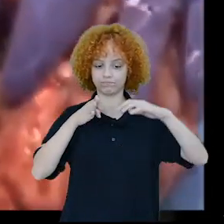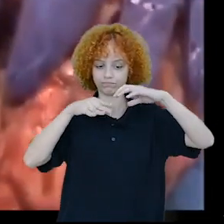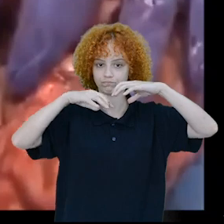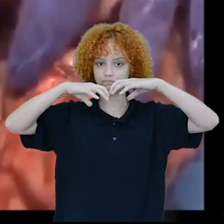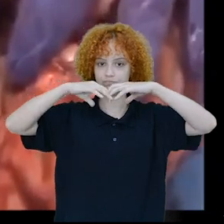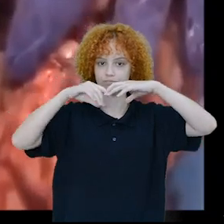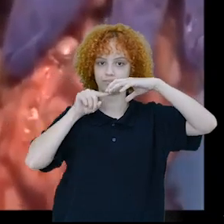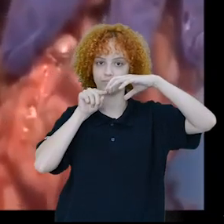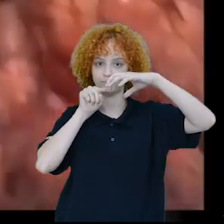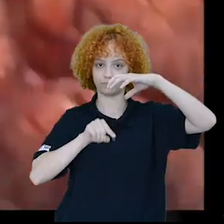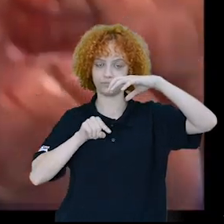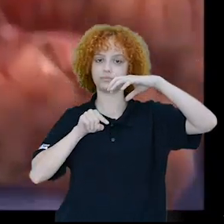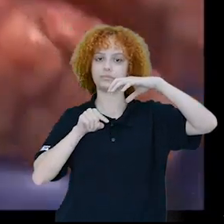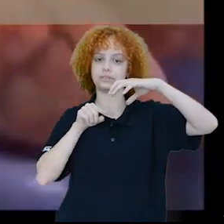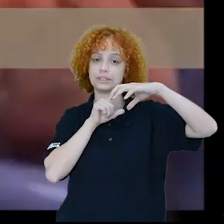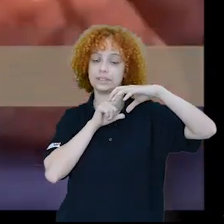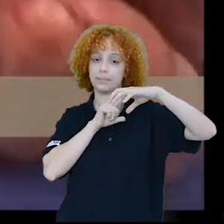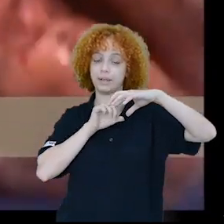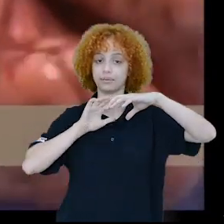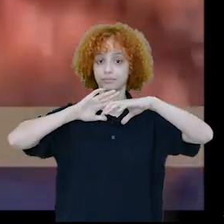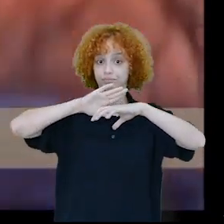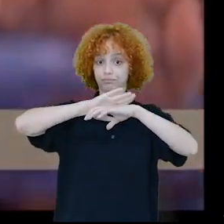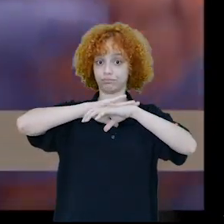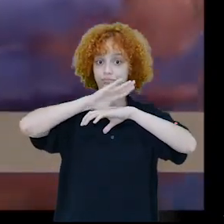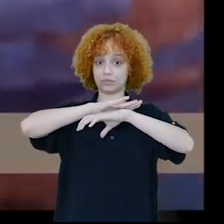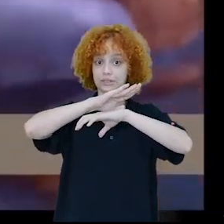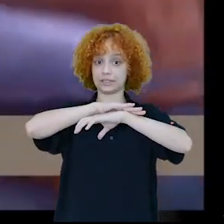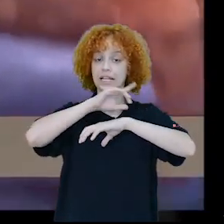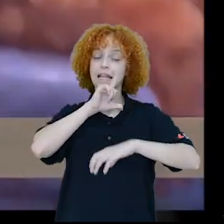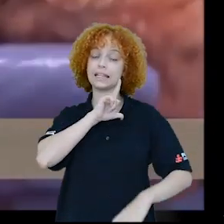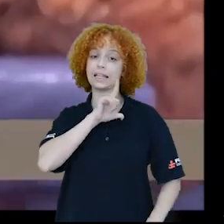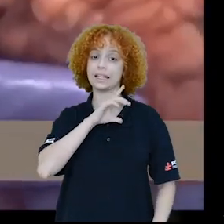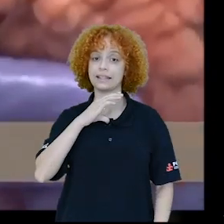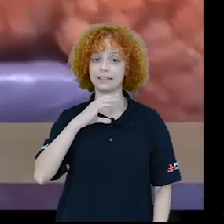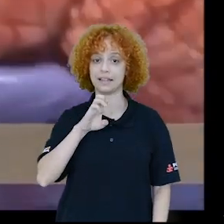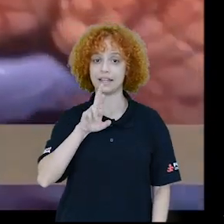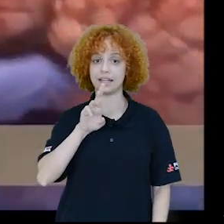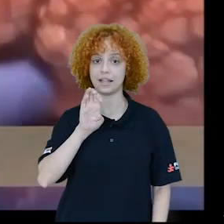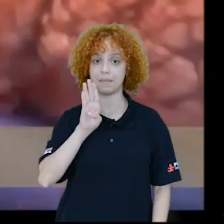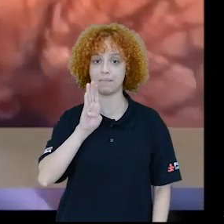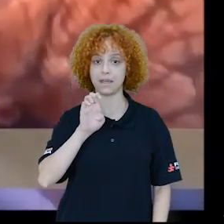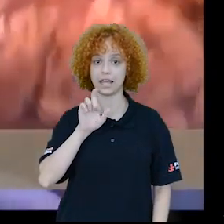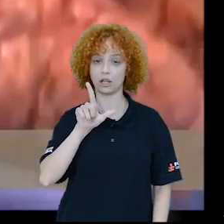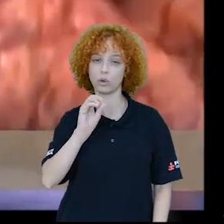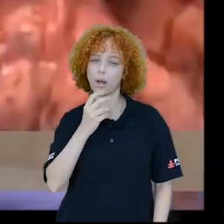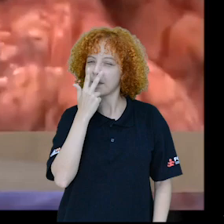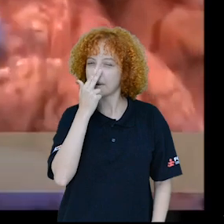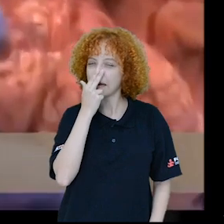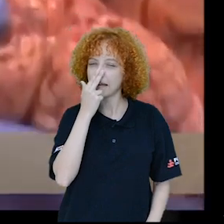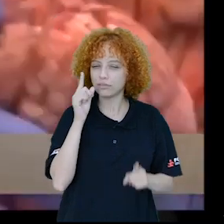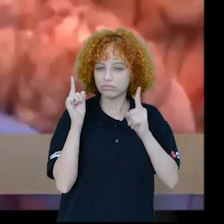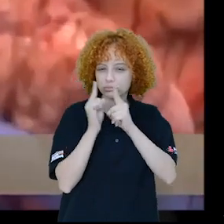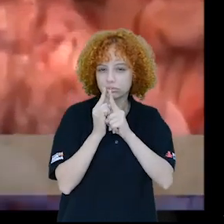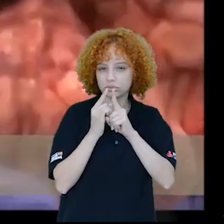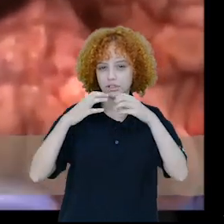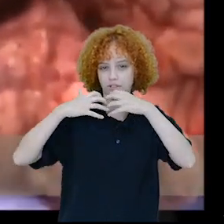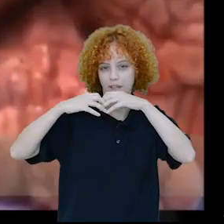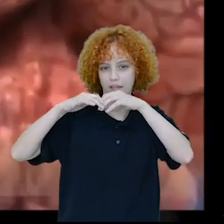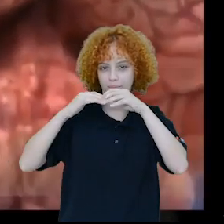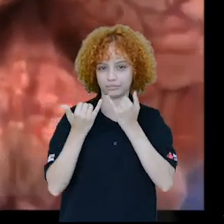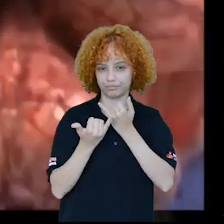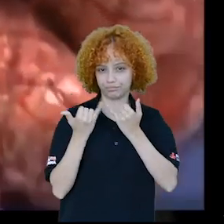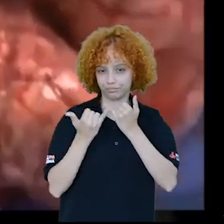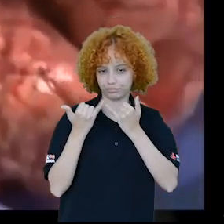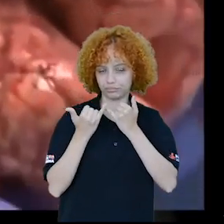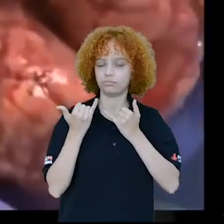no centro do cérebro. E na parte posterior nós temos o cerebelo, que é conhecido como o pequeno cérebro, já que